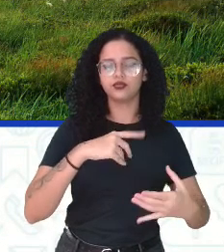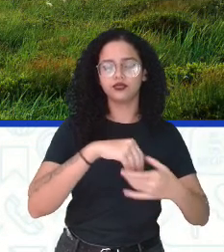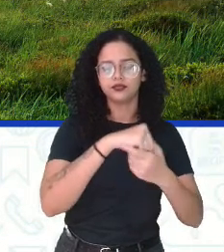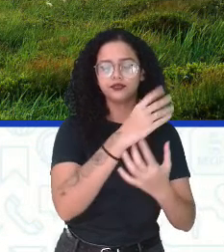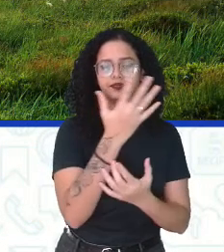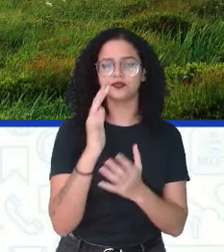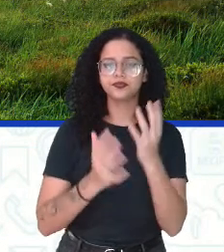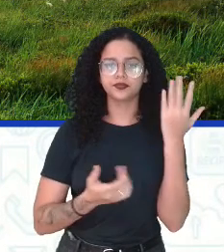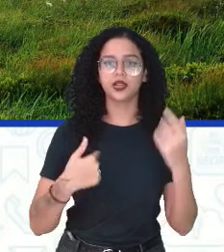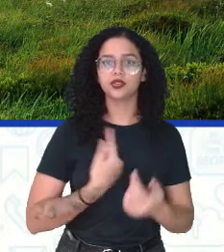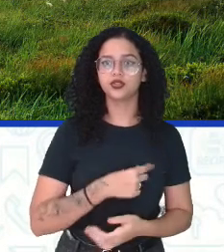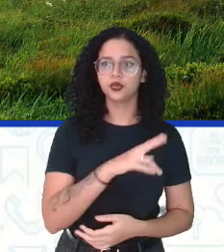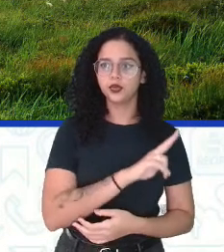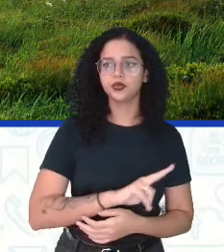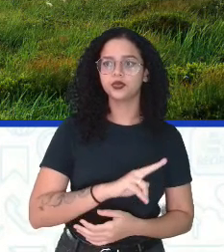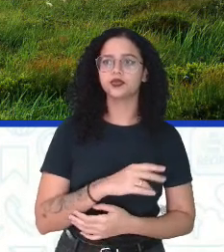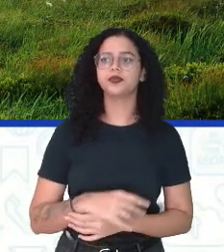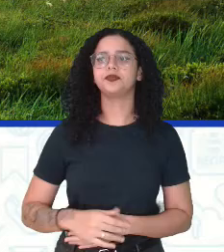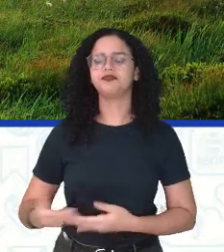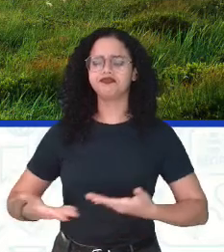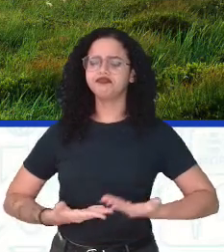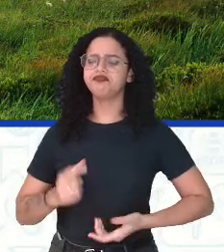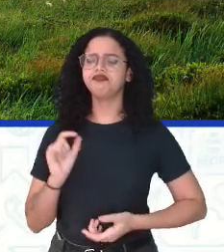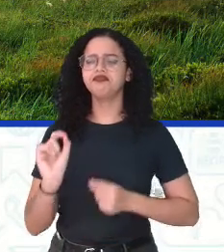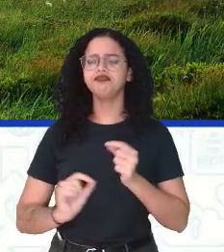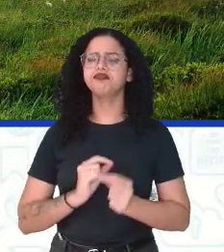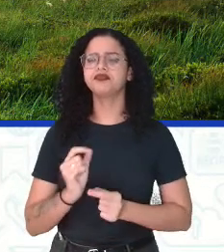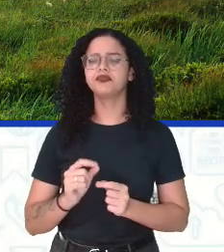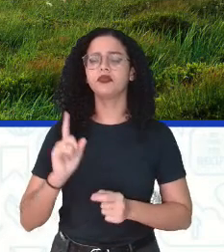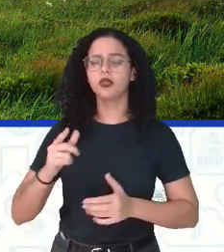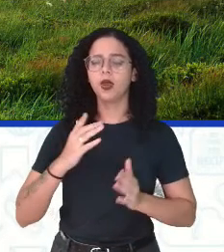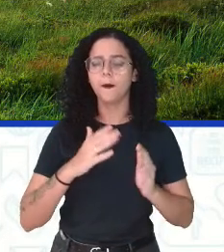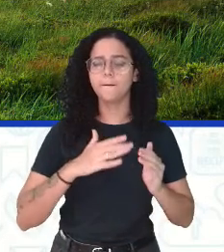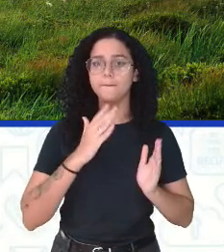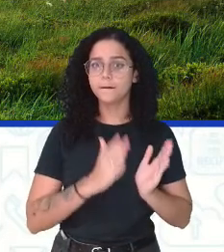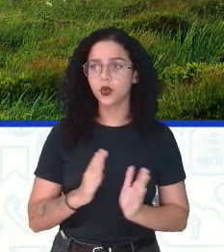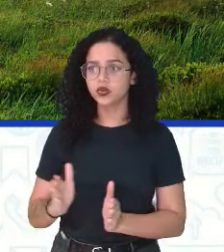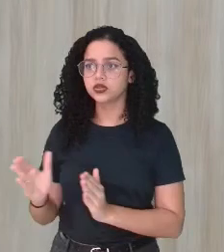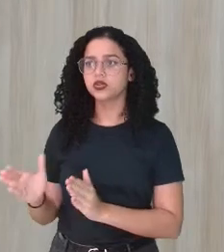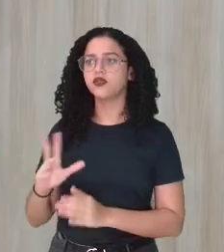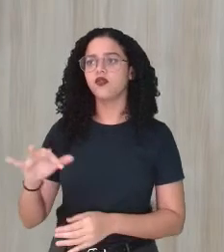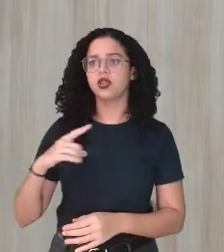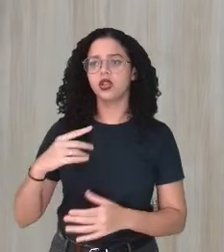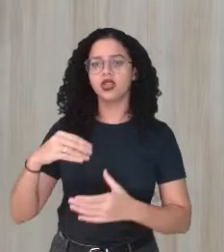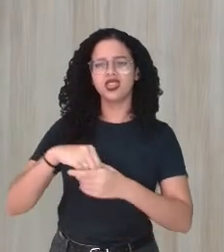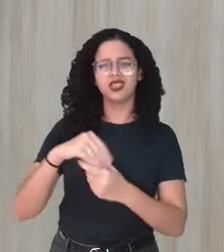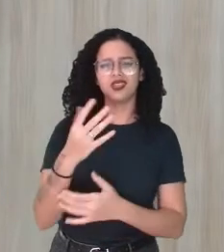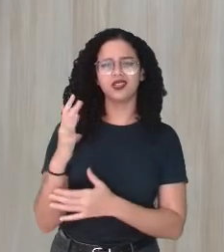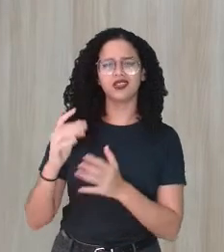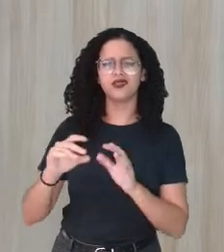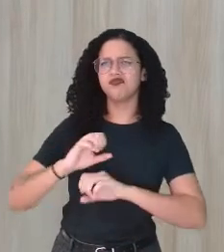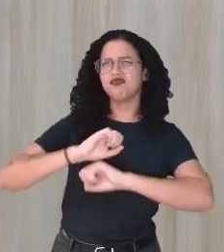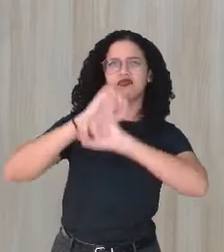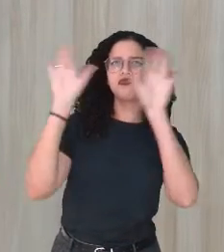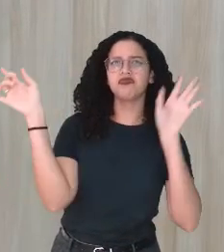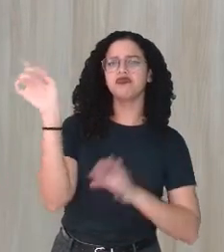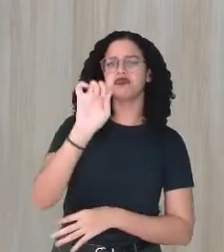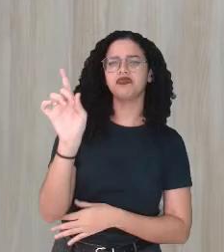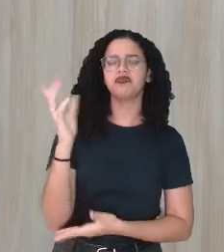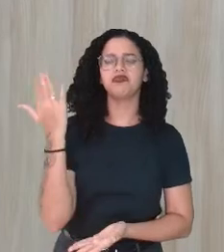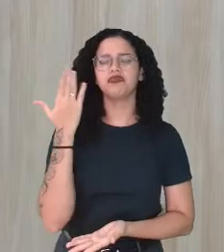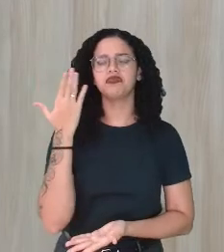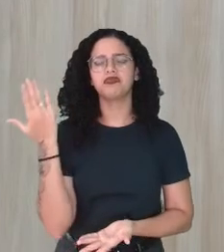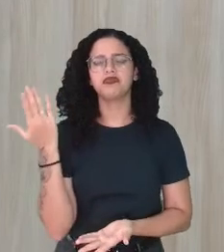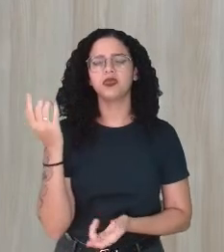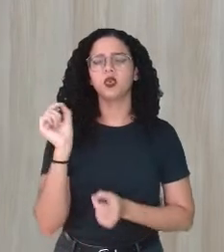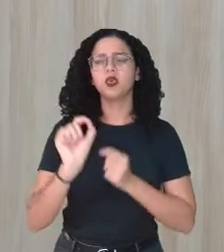gente utiliza, tá certo? E os serviços são os processos que vão ocorrer na natureza. Professor, isso não está muito claro para mim, não.